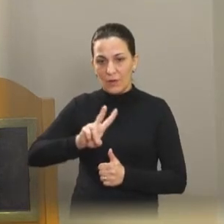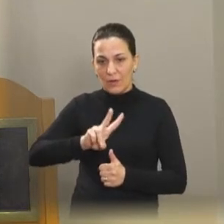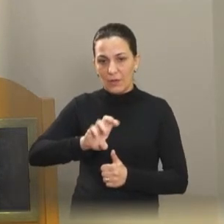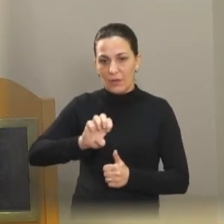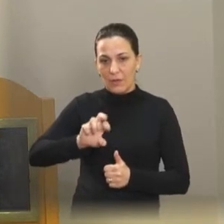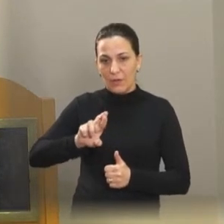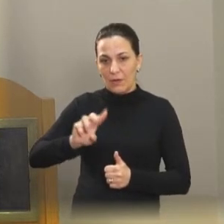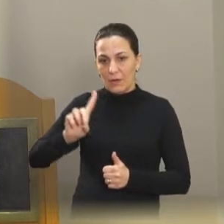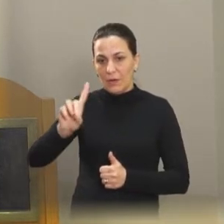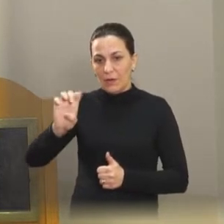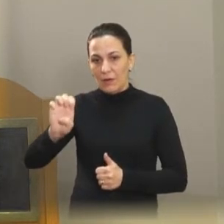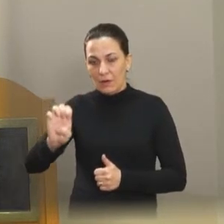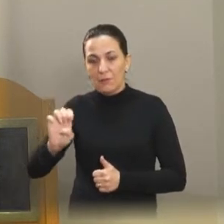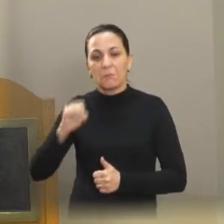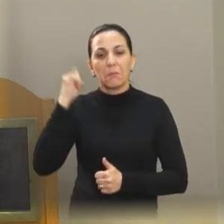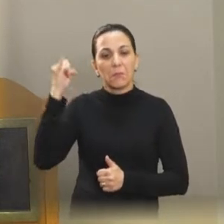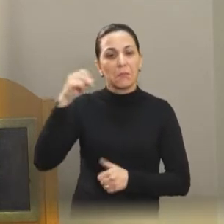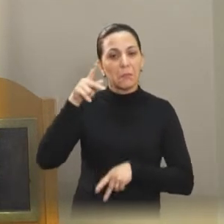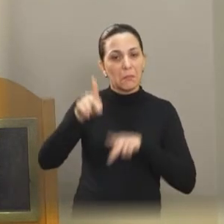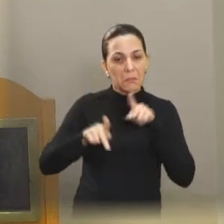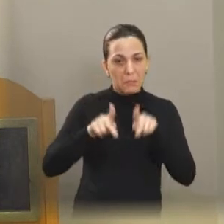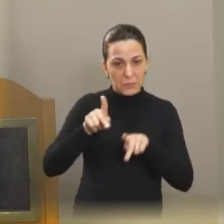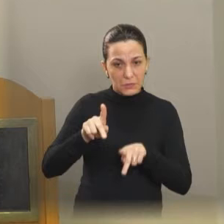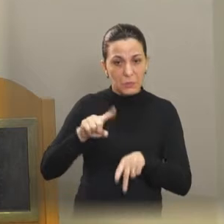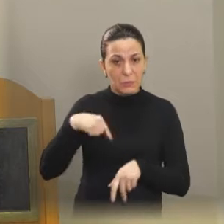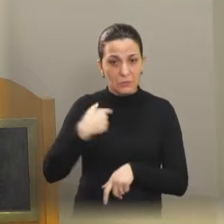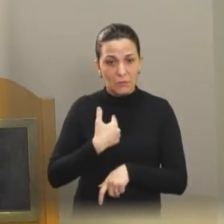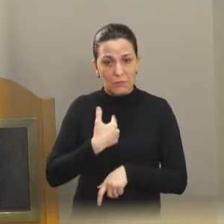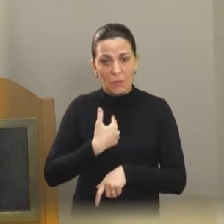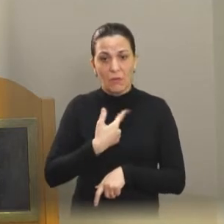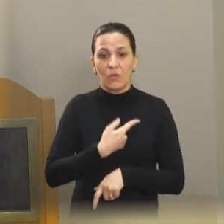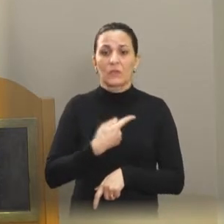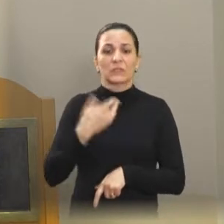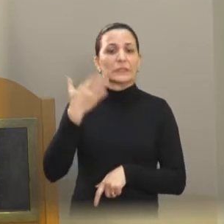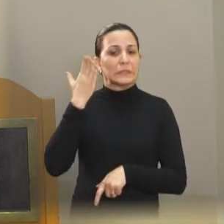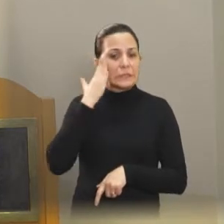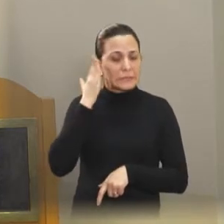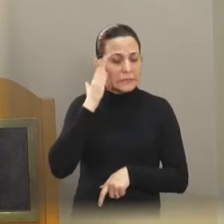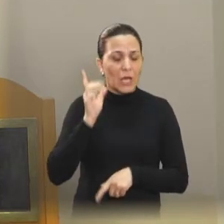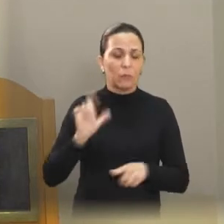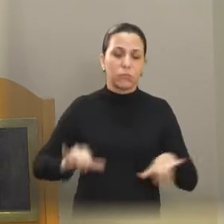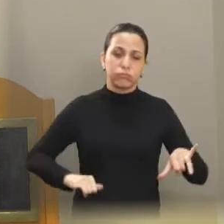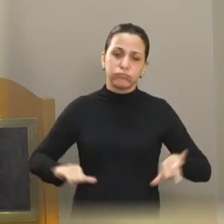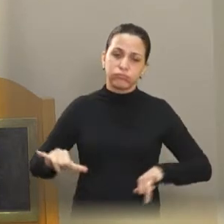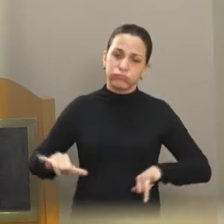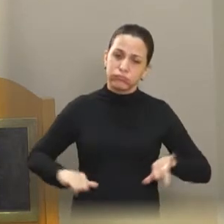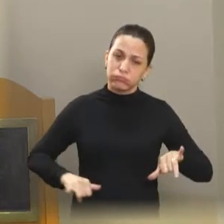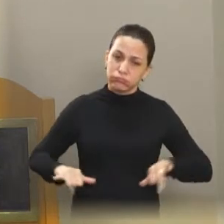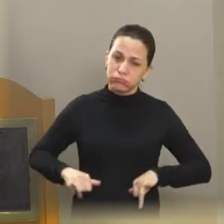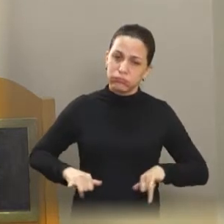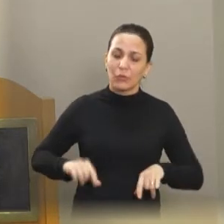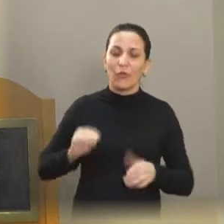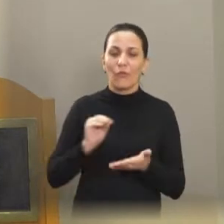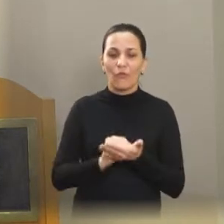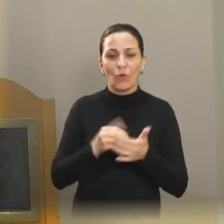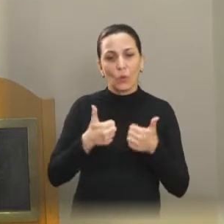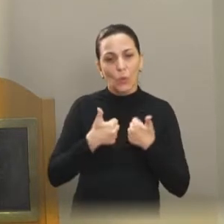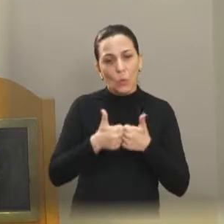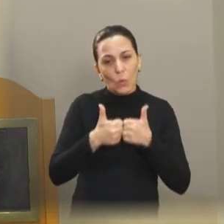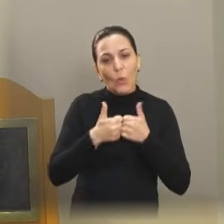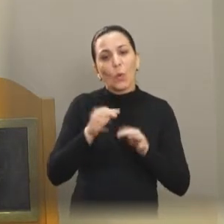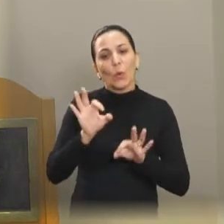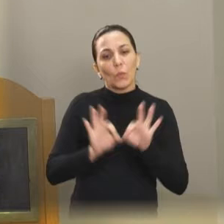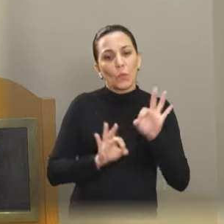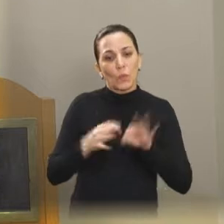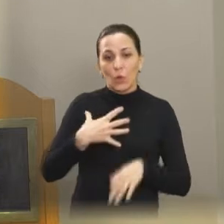para aquela aquela população lá que nós sabemos o tanto que eles que eles sofrem lá desde condução preparar seus